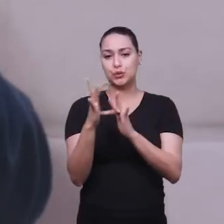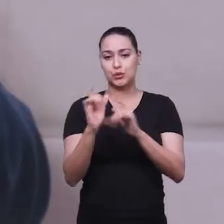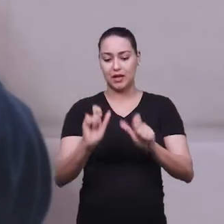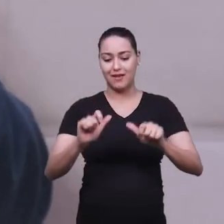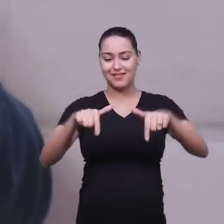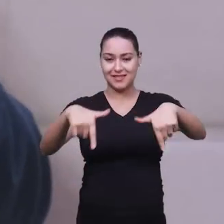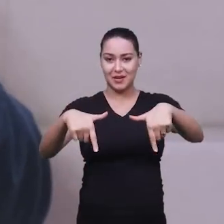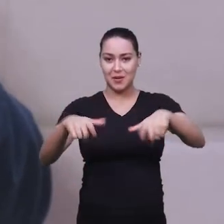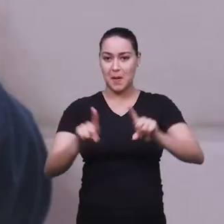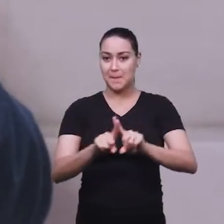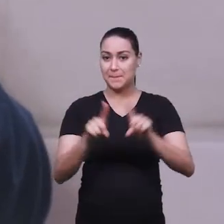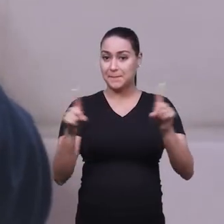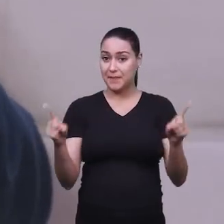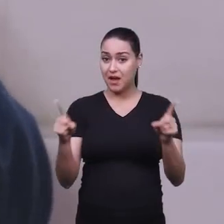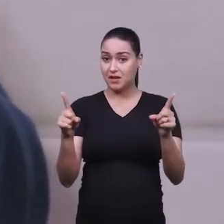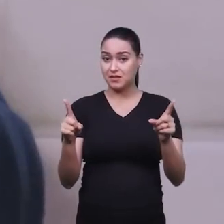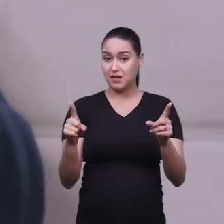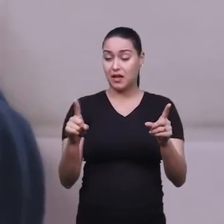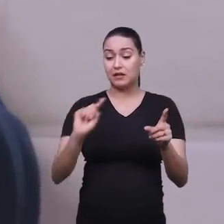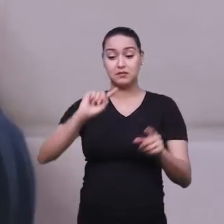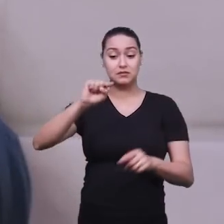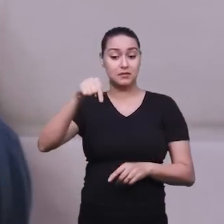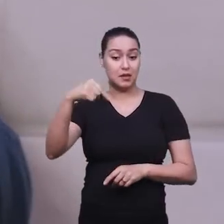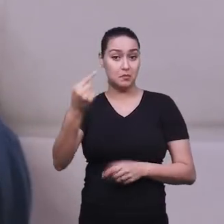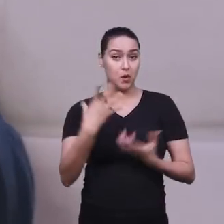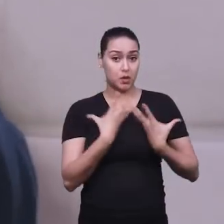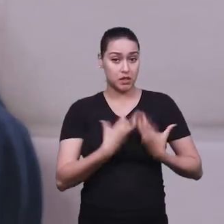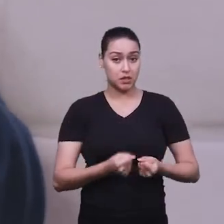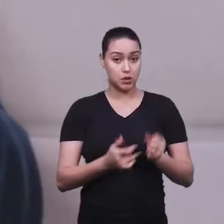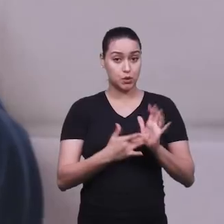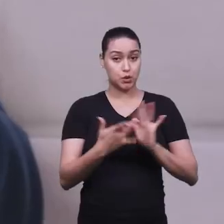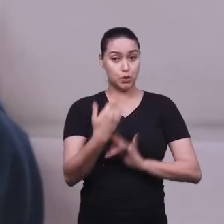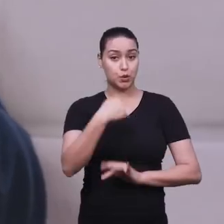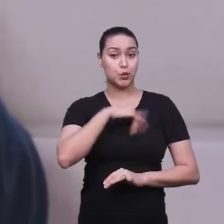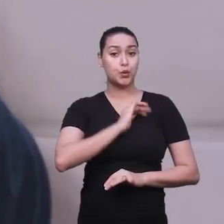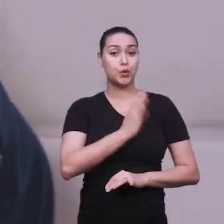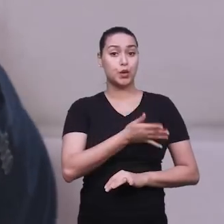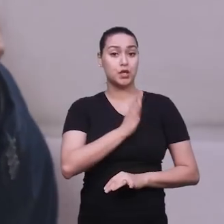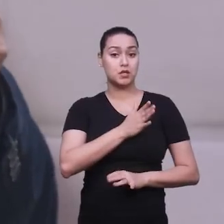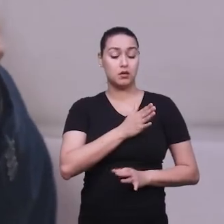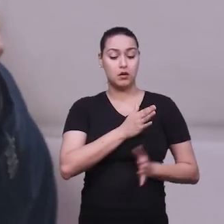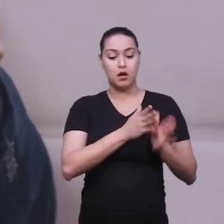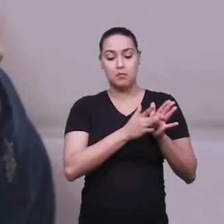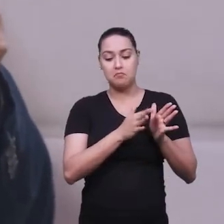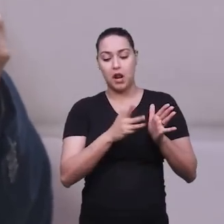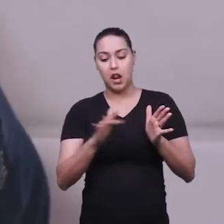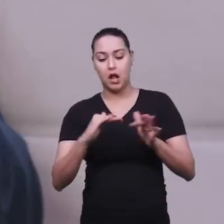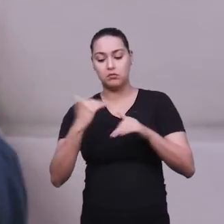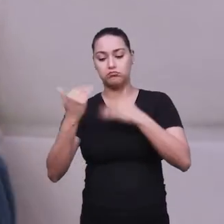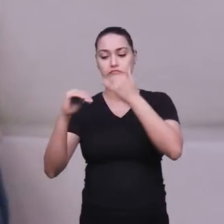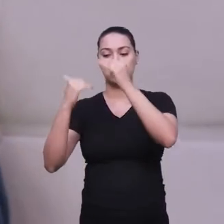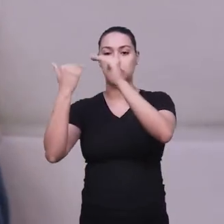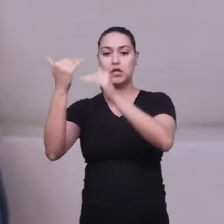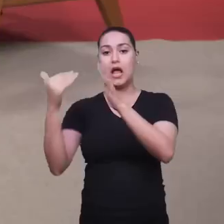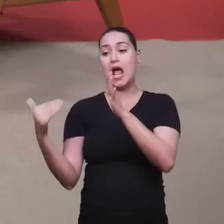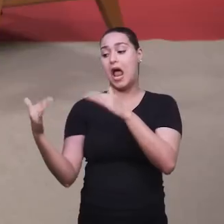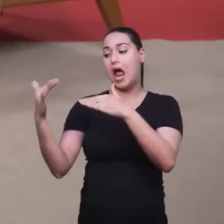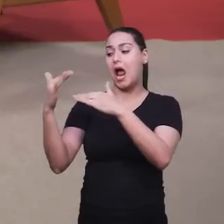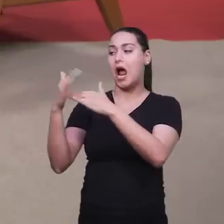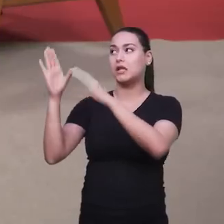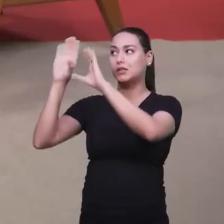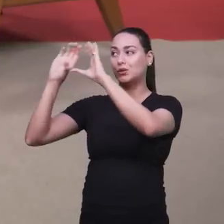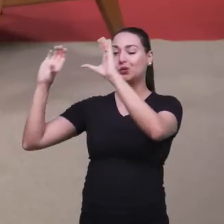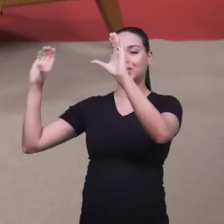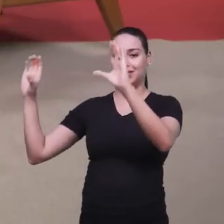o ato. Mas a partir daí começa o processo até a Canaã celestial. E